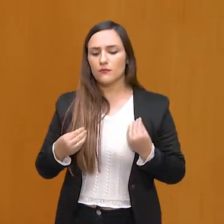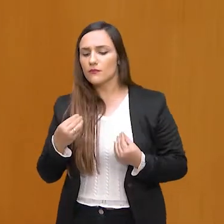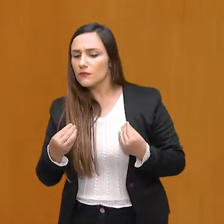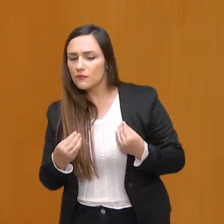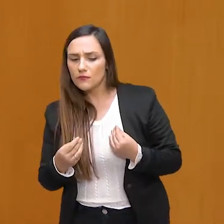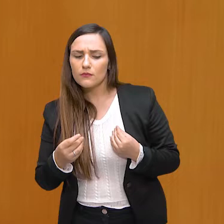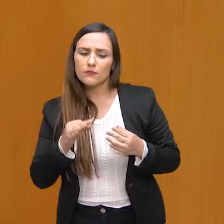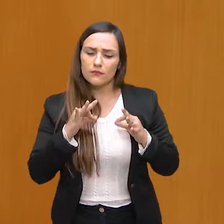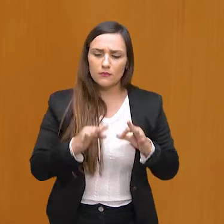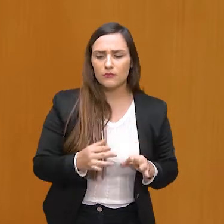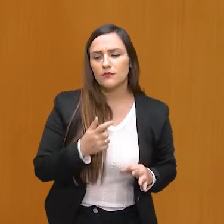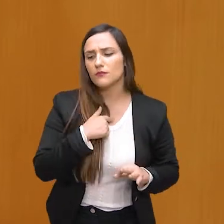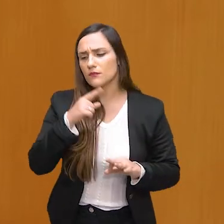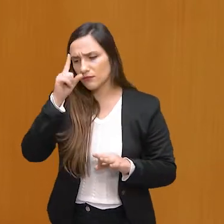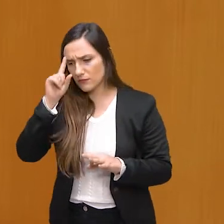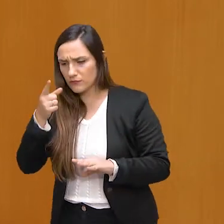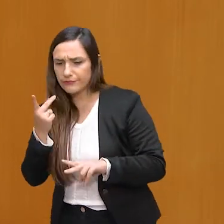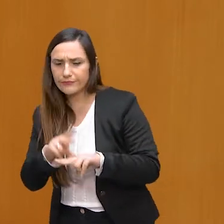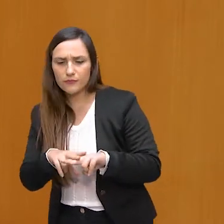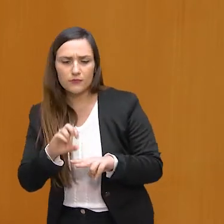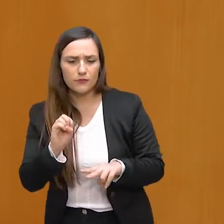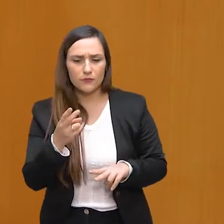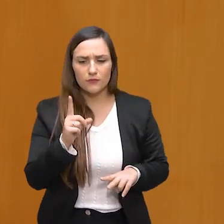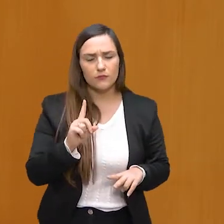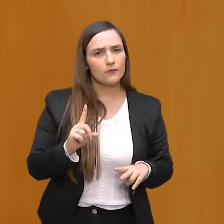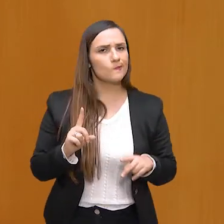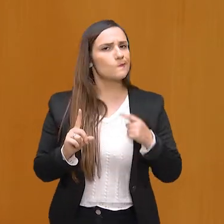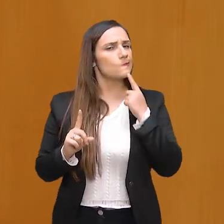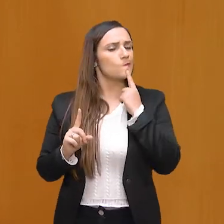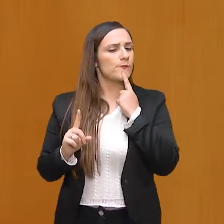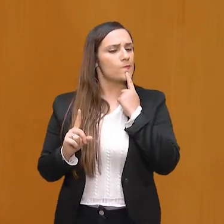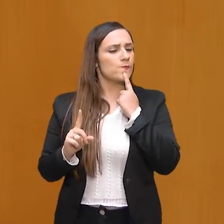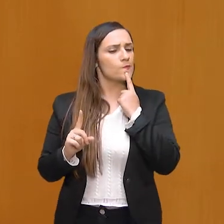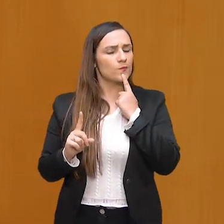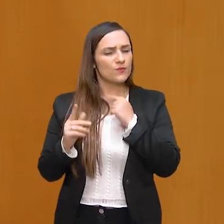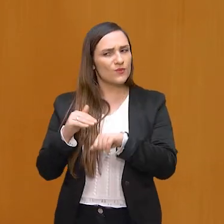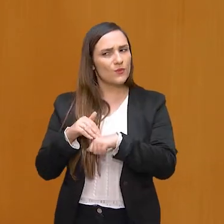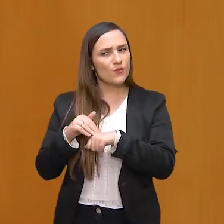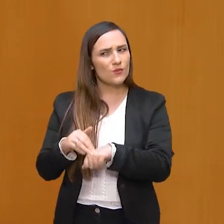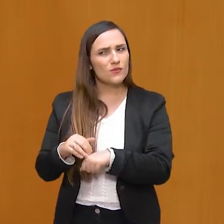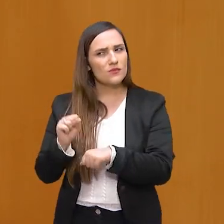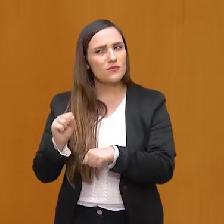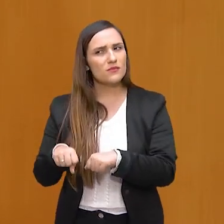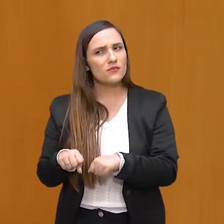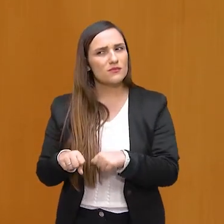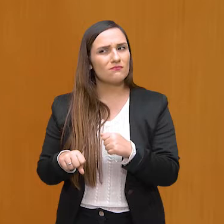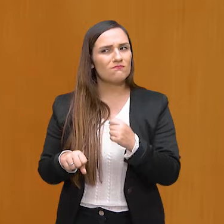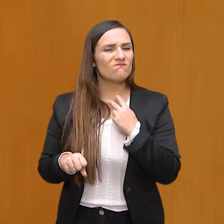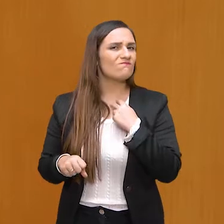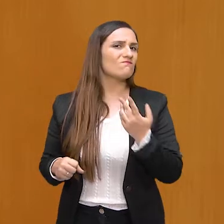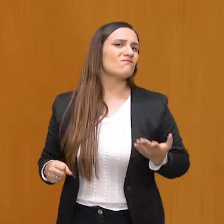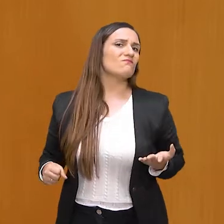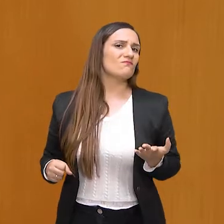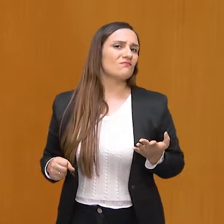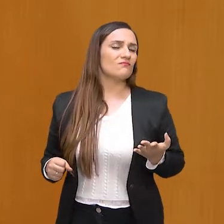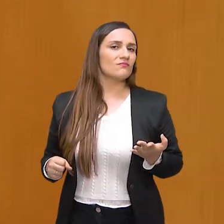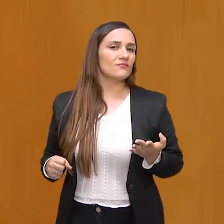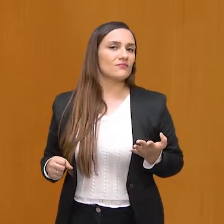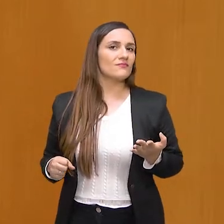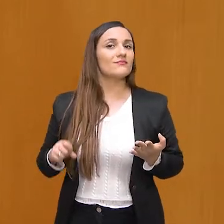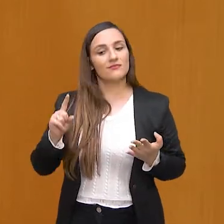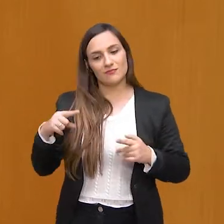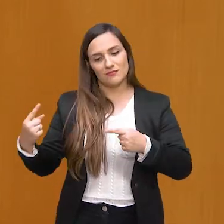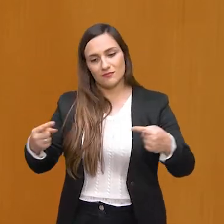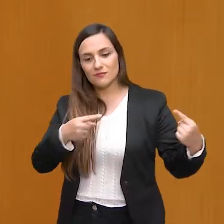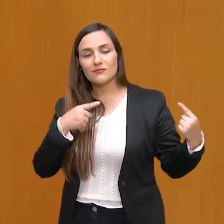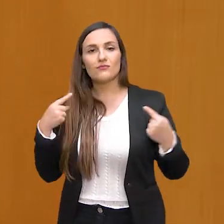faça a instrução, que ele mesmo julgue aquela pessoa, se ele já está quase que convencido da culpa daquela pessoa. Então há uma discussão